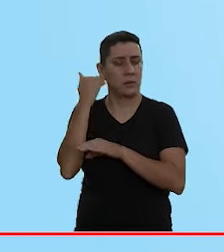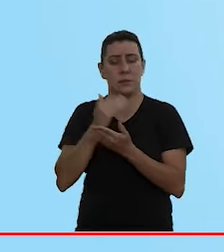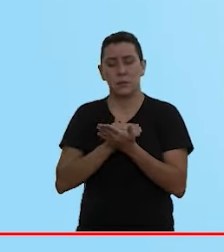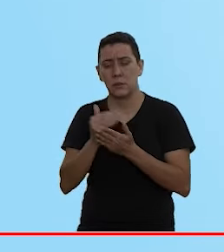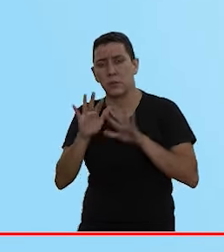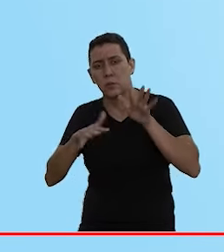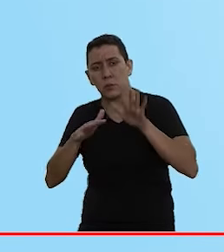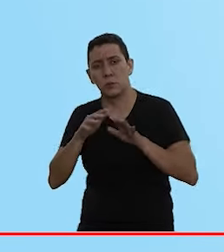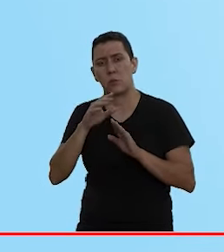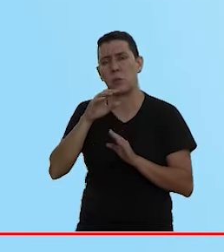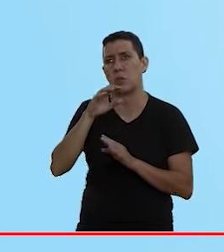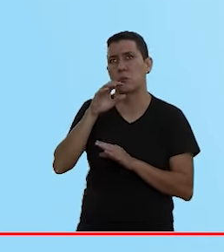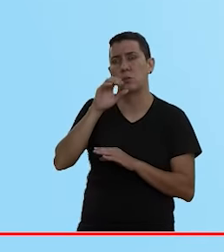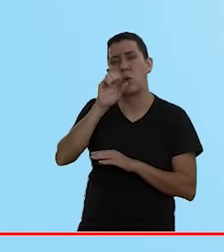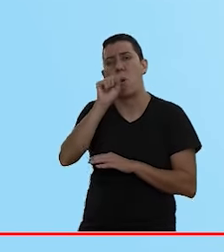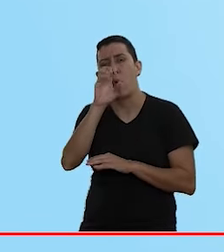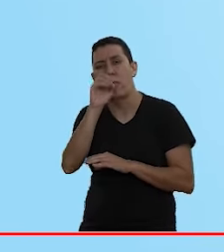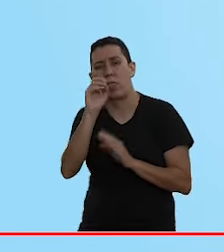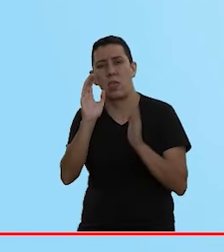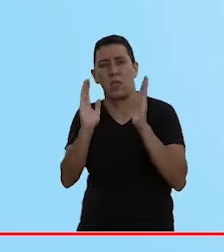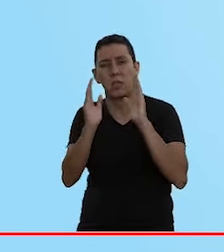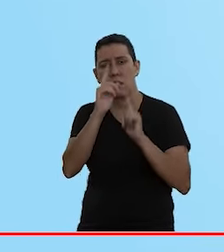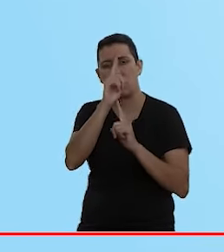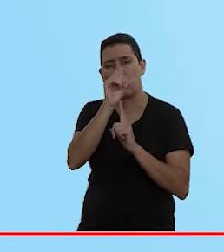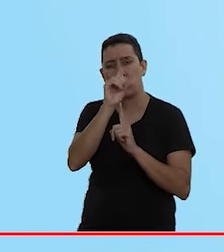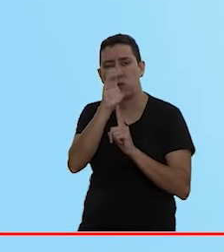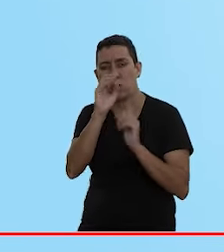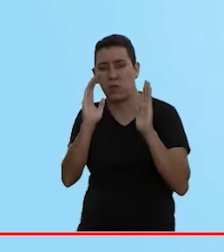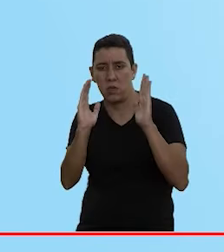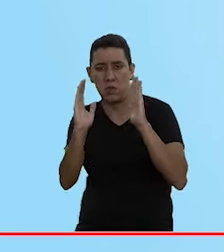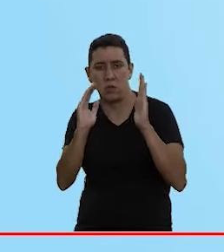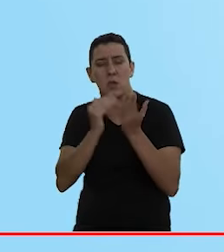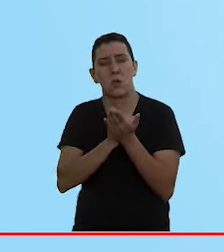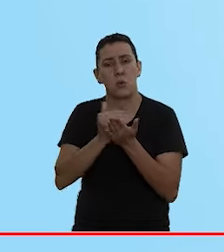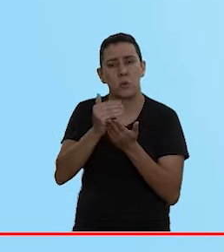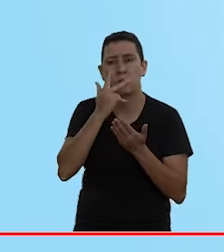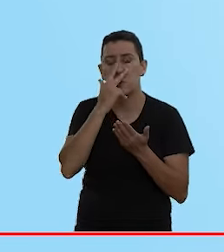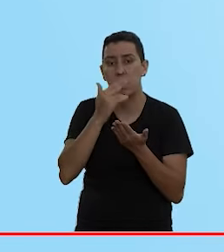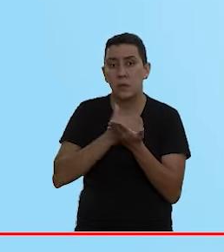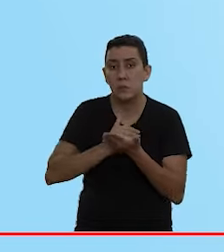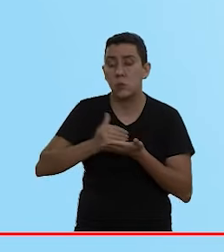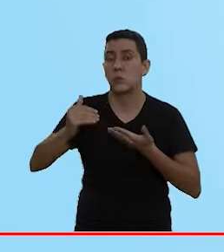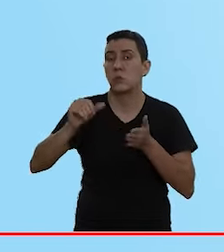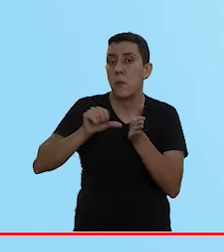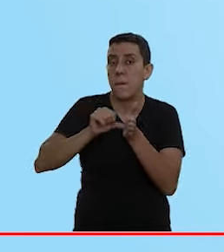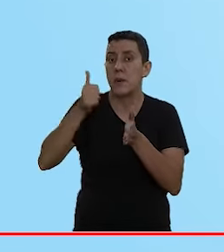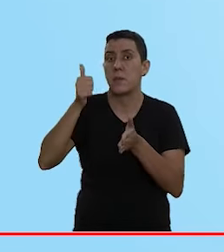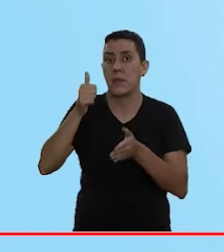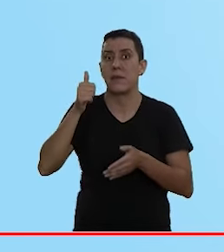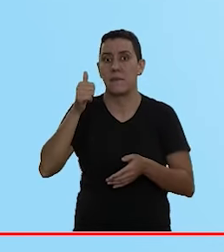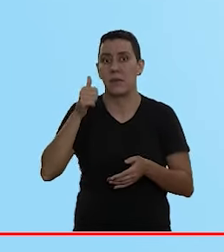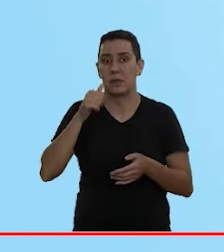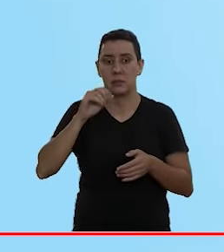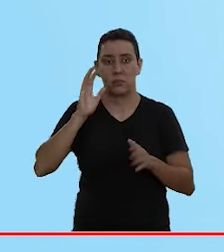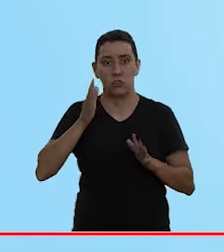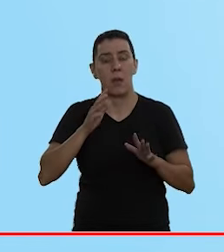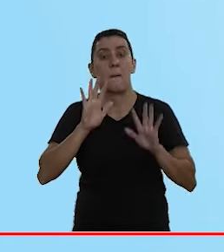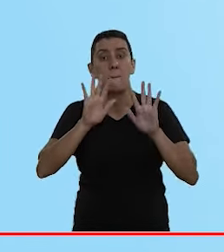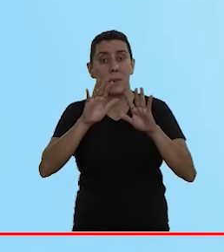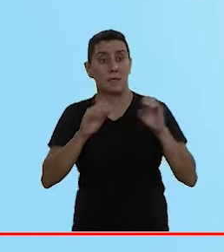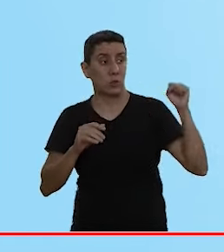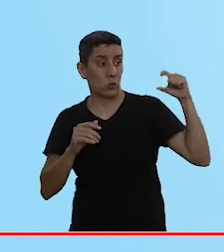começaram a aparecer os primeiros sistemas off-grid. Era uma época em que a energia solar ainda era cara,